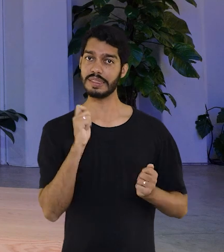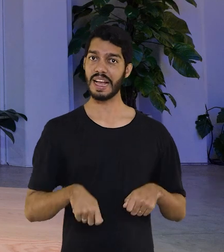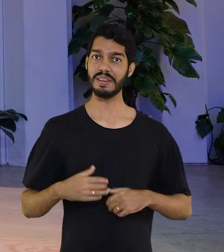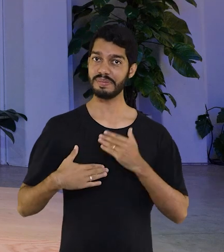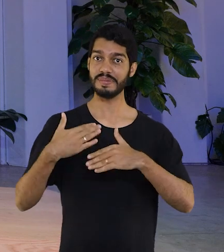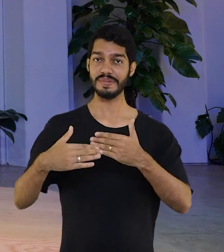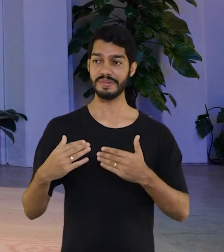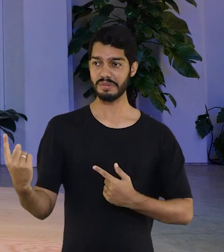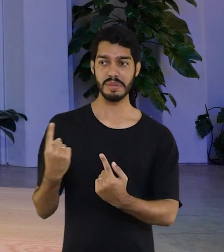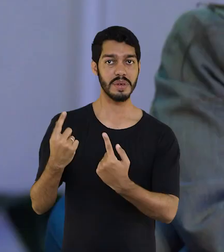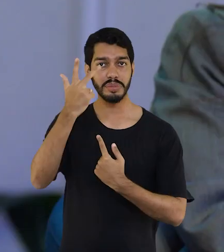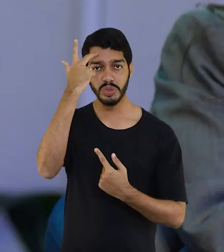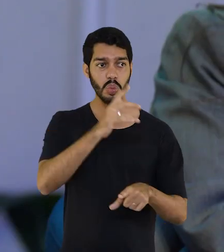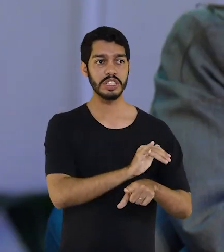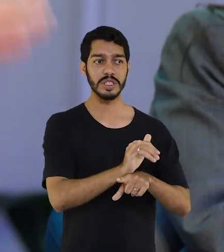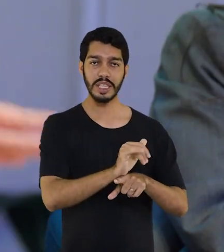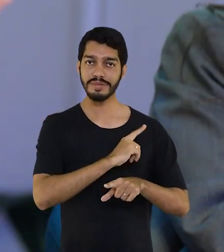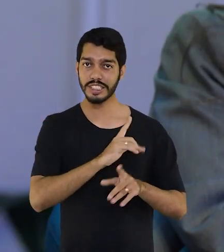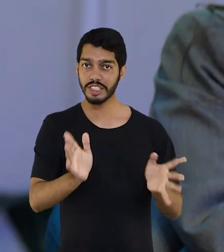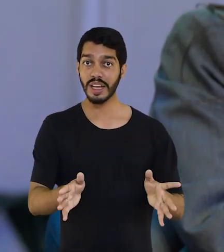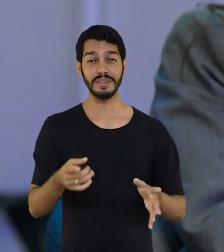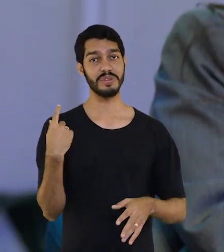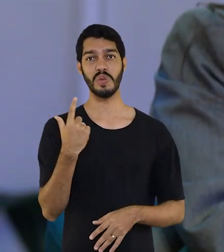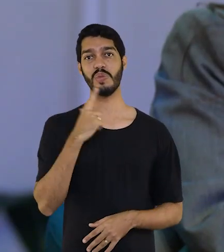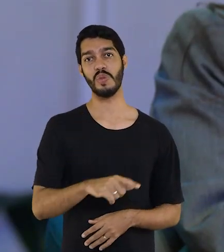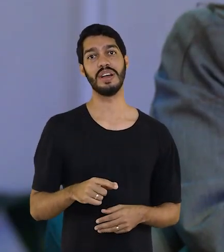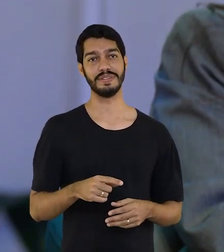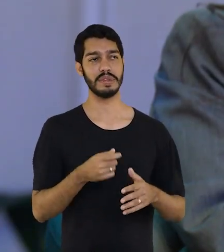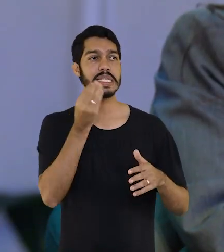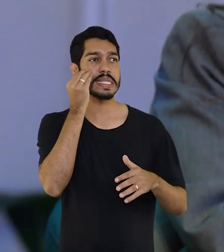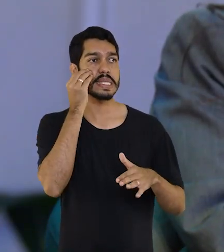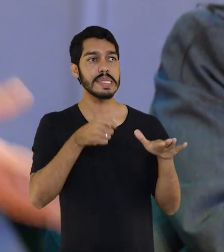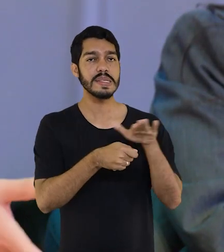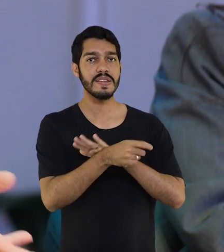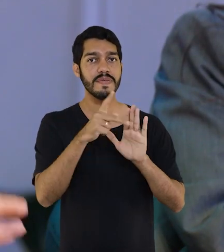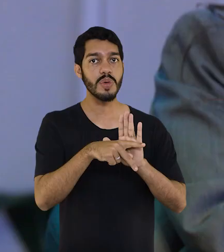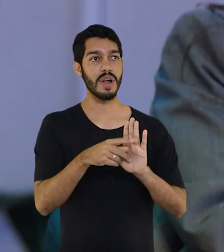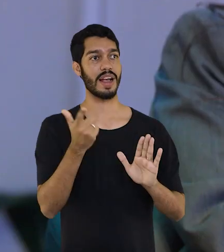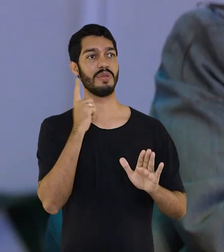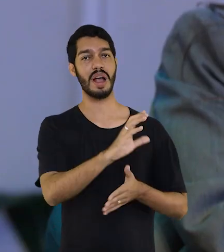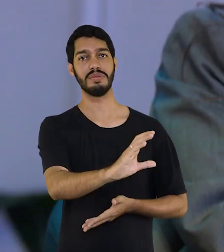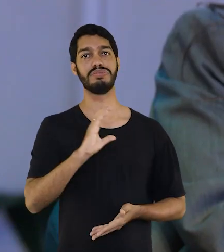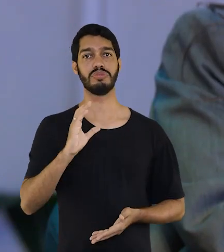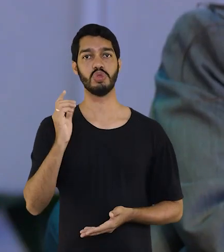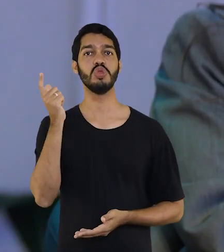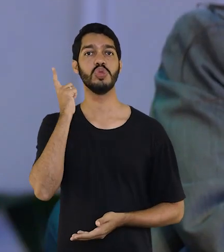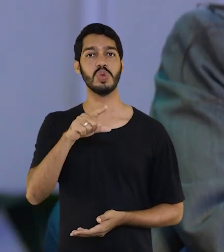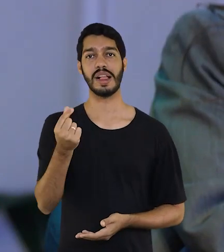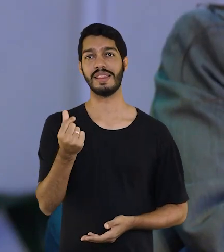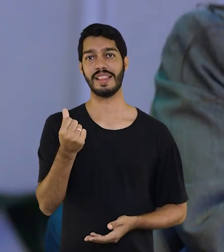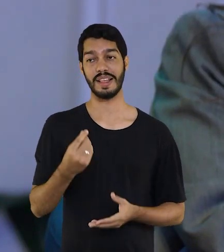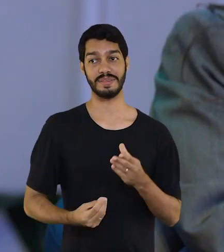uma coisa que a gente pode construir. E dinheiro, quando você tem gente, estratégia, aparece dinheiro, a gente foi fazer fundraising, conseguiu financiar a empresa e daí surgiu a Segura.